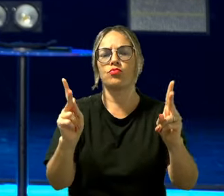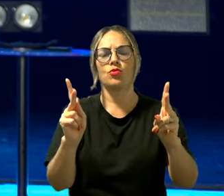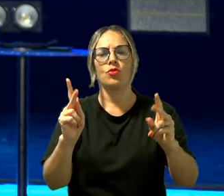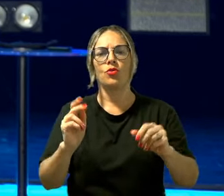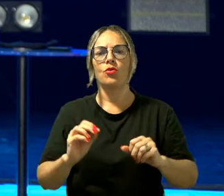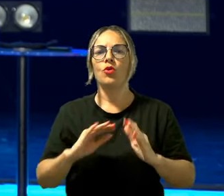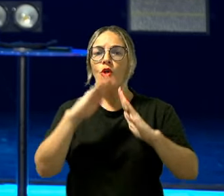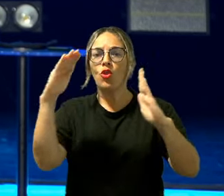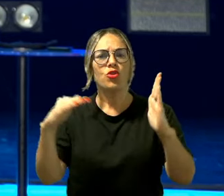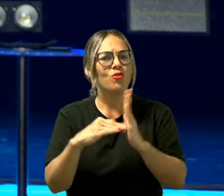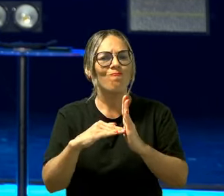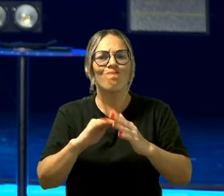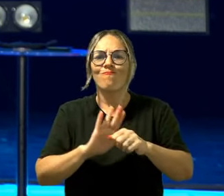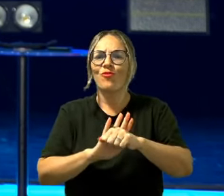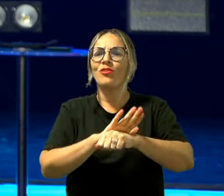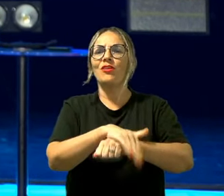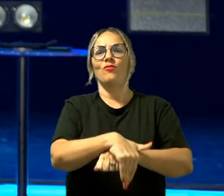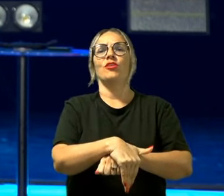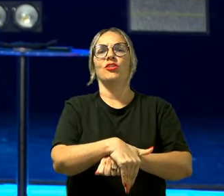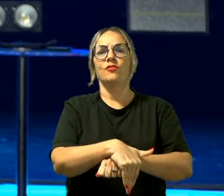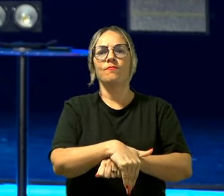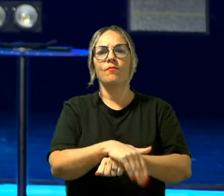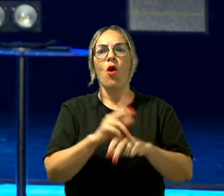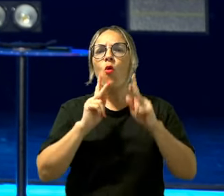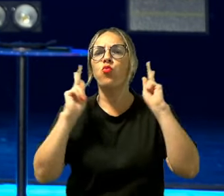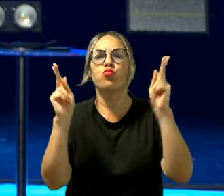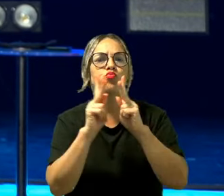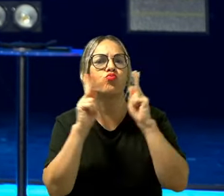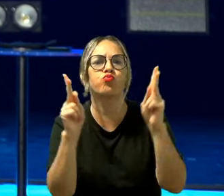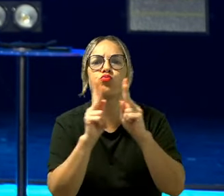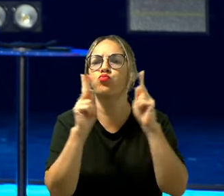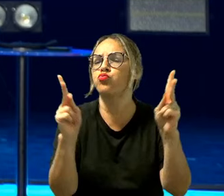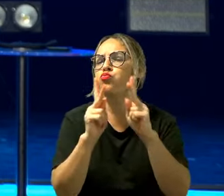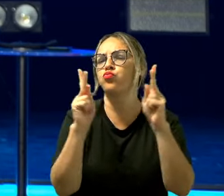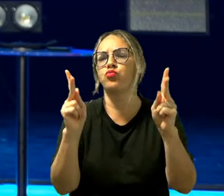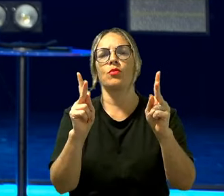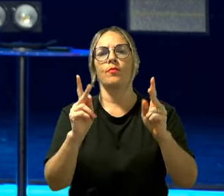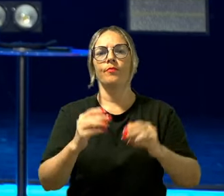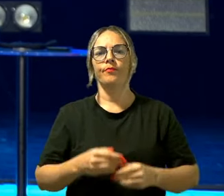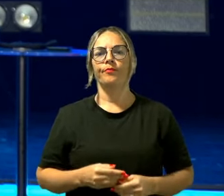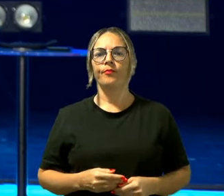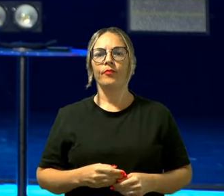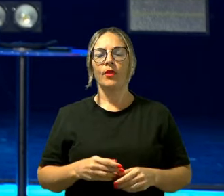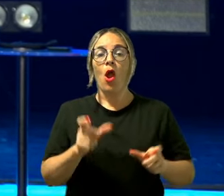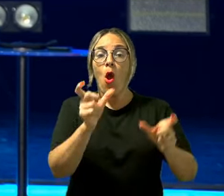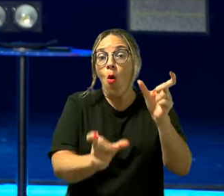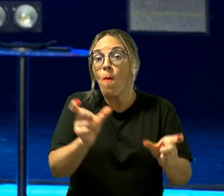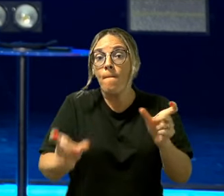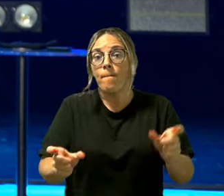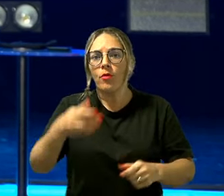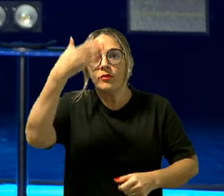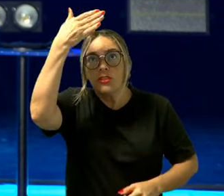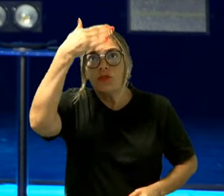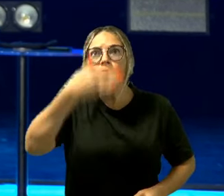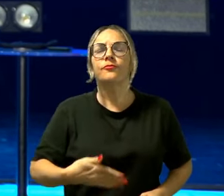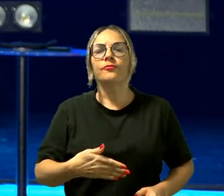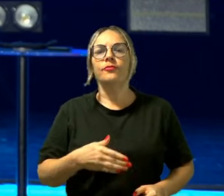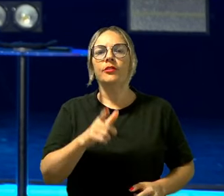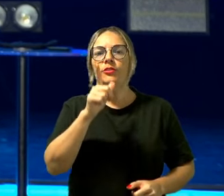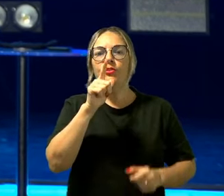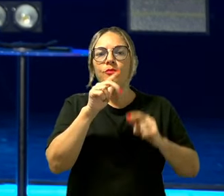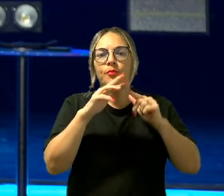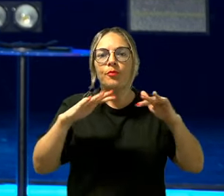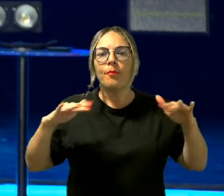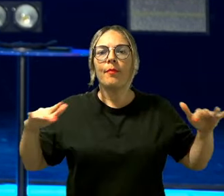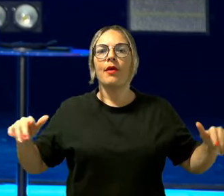noite. Para aqui. Eles estão de frente para o Mar Vermelho. E aí o povo começa a reclamar. Moisés vai